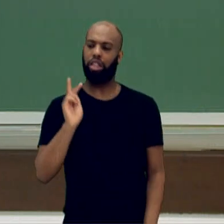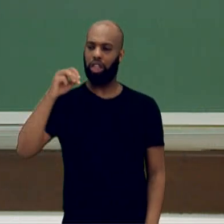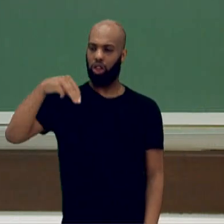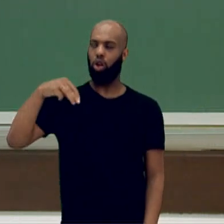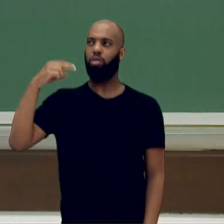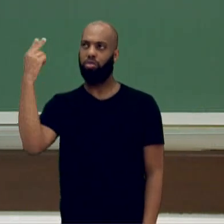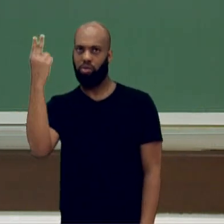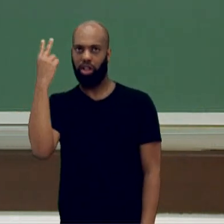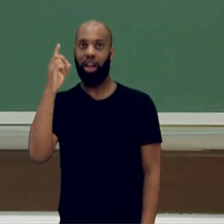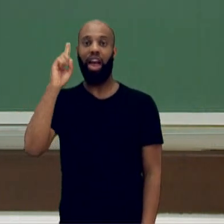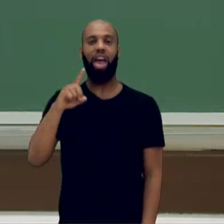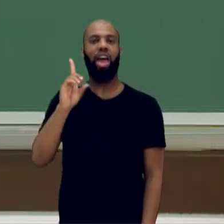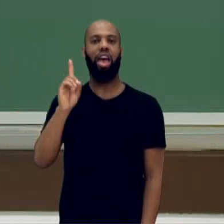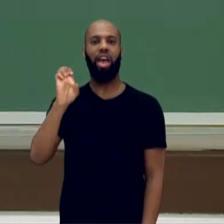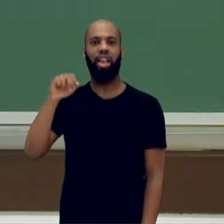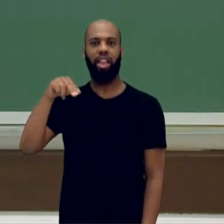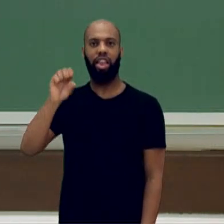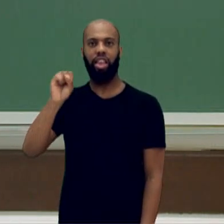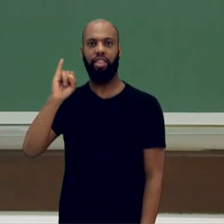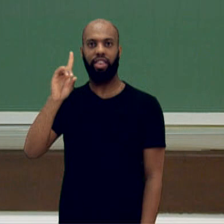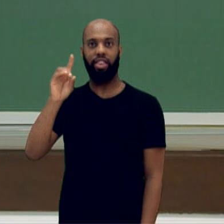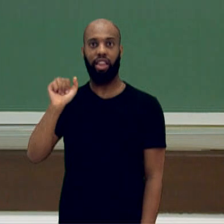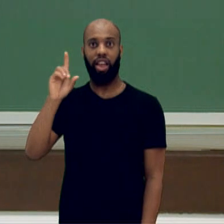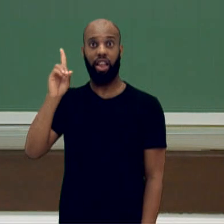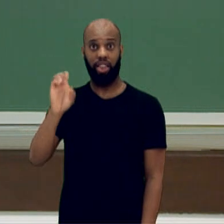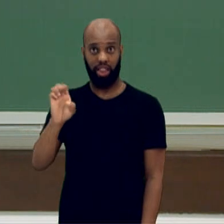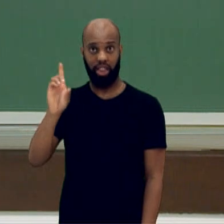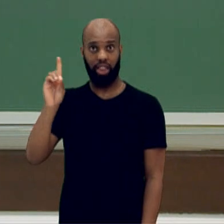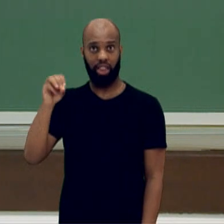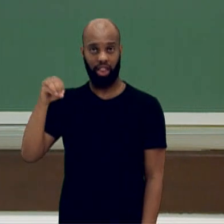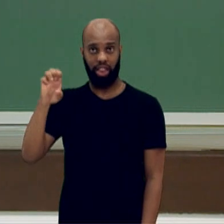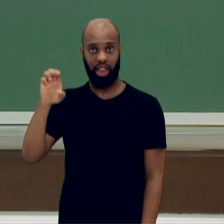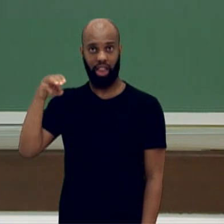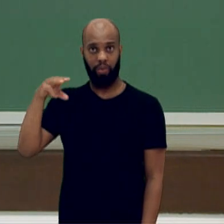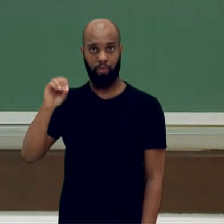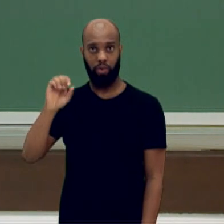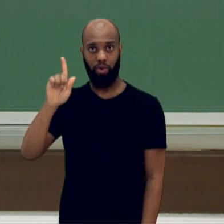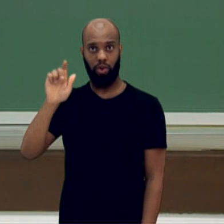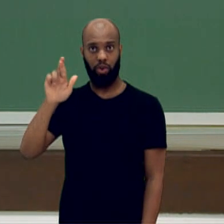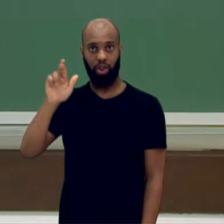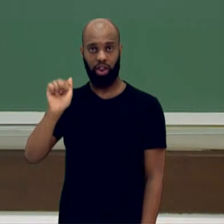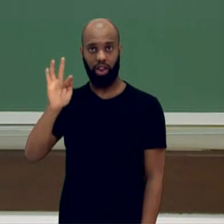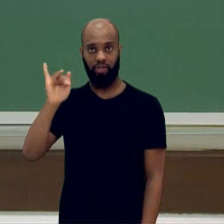quadrado. É enorme no continente asiático, certo?